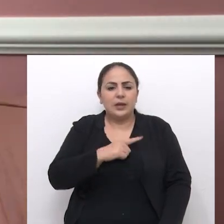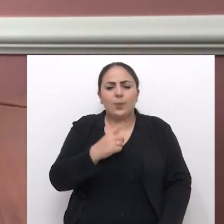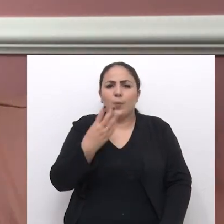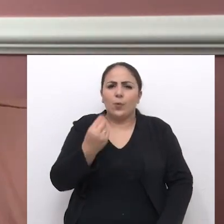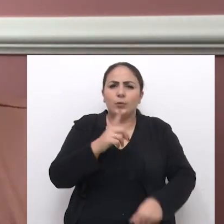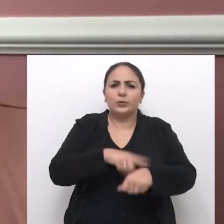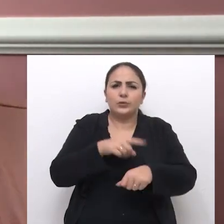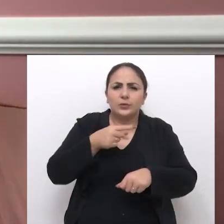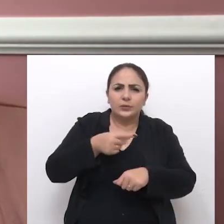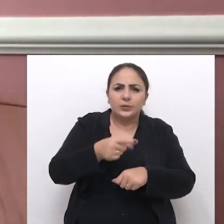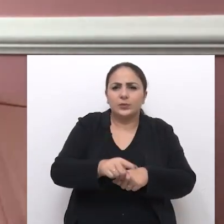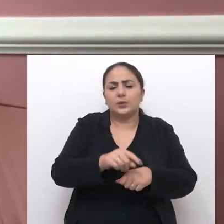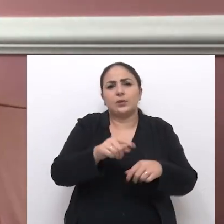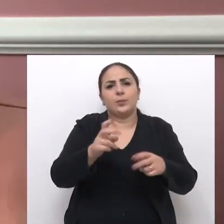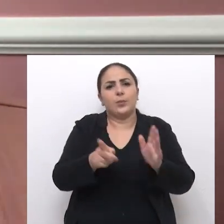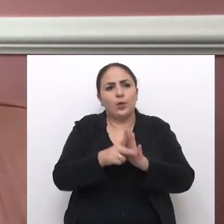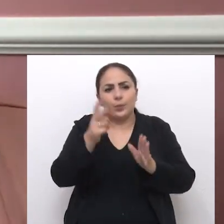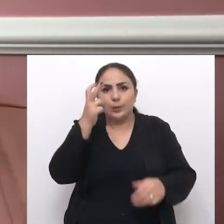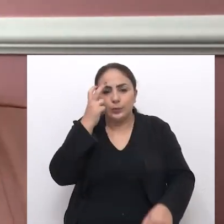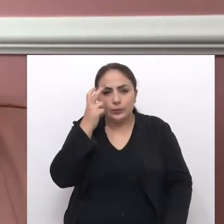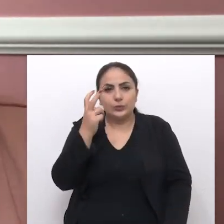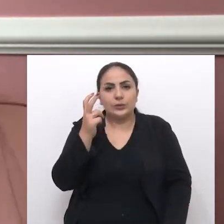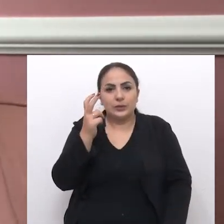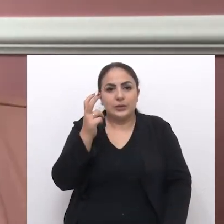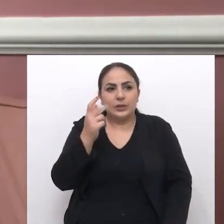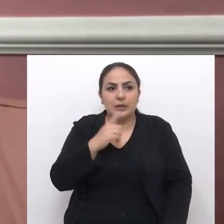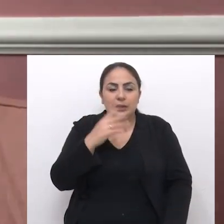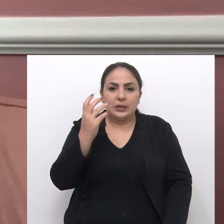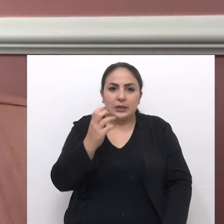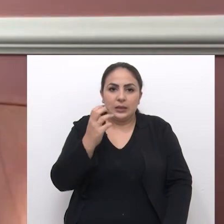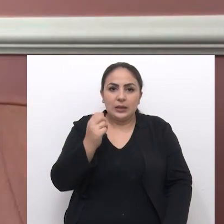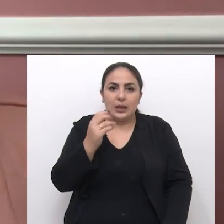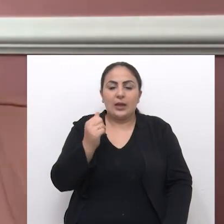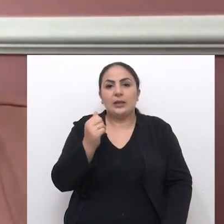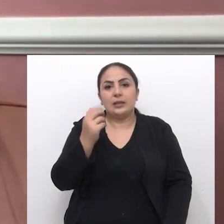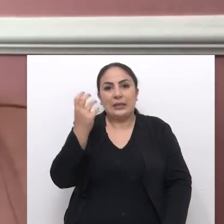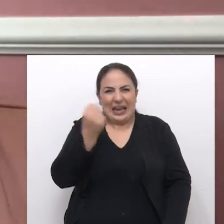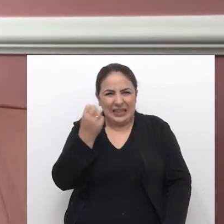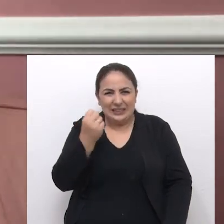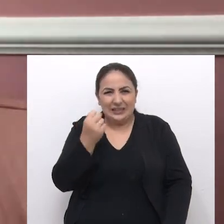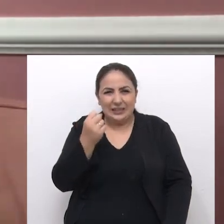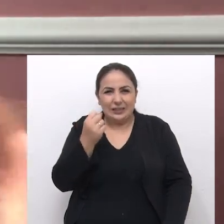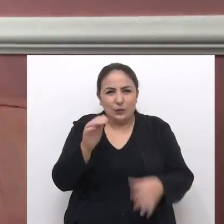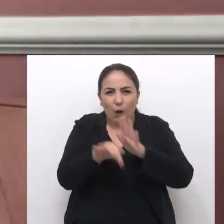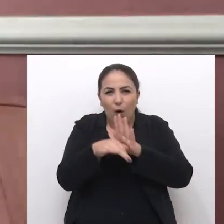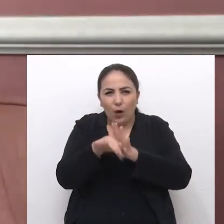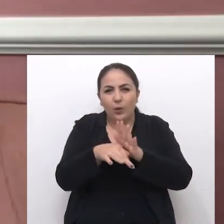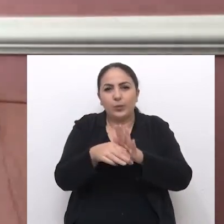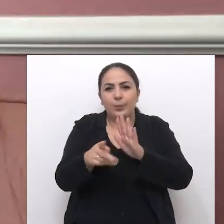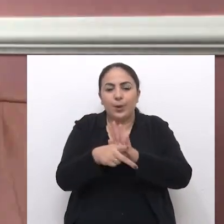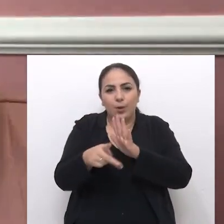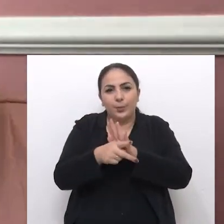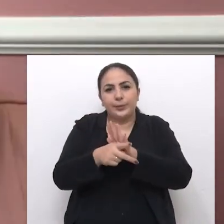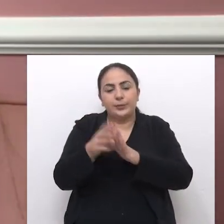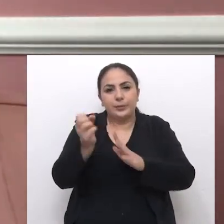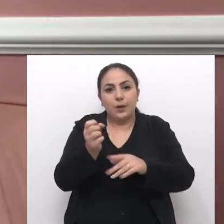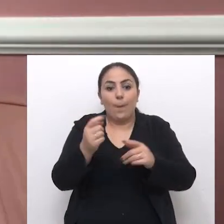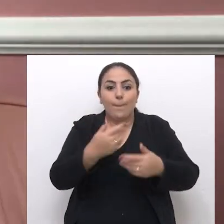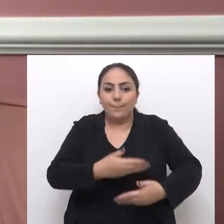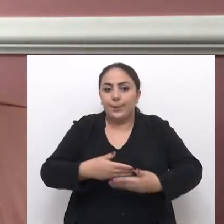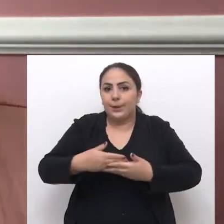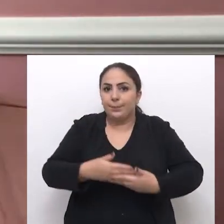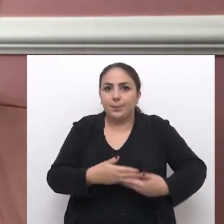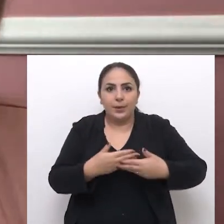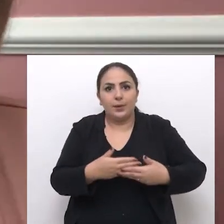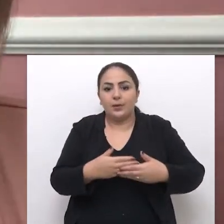vindo há muito tempo, né, de uma cultura, né, de leites artificiais, de leites oferecidos em mamadeiras,